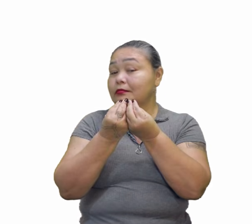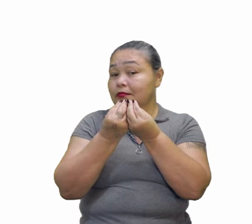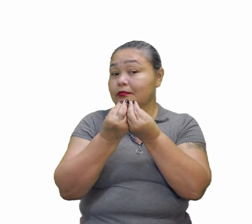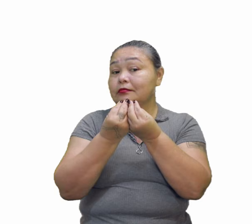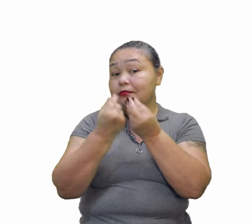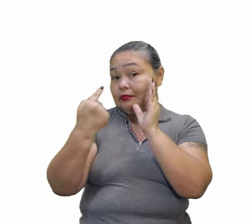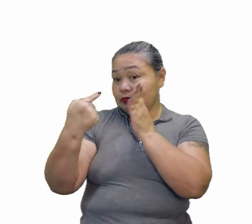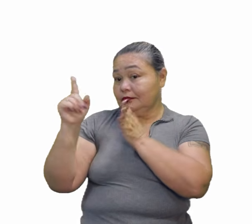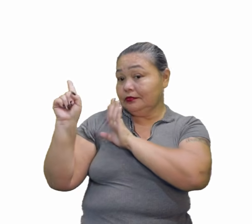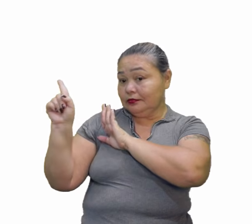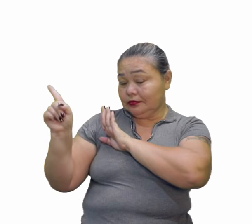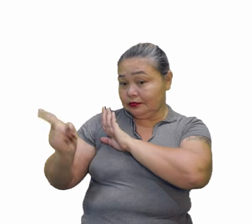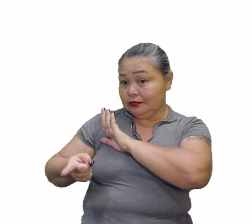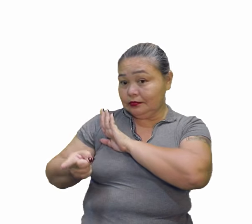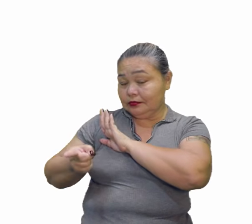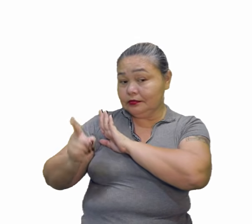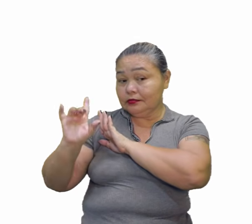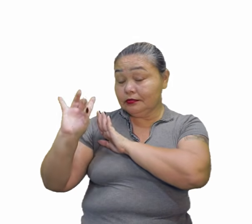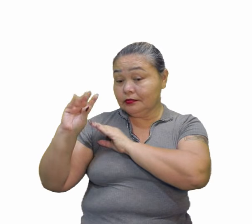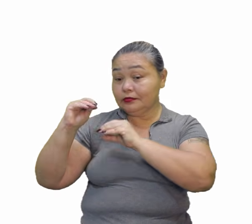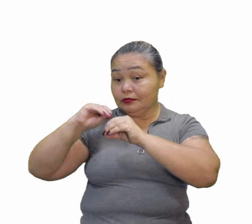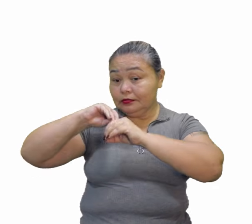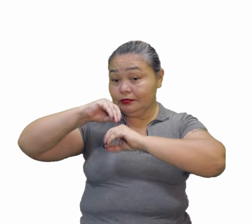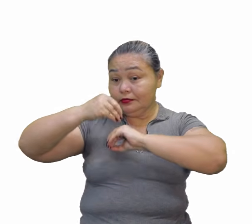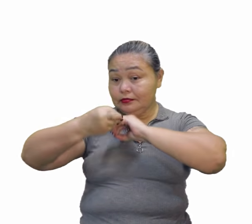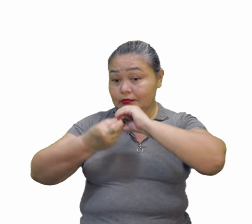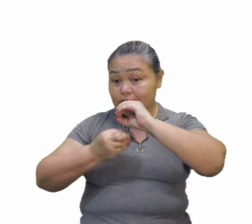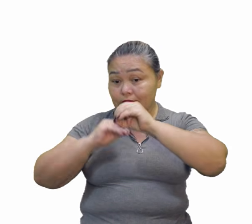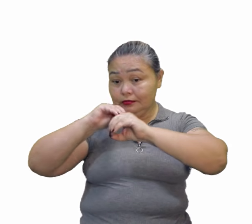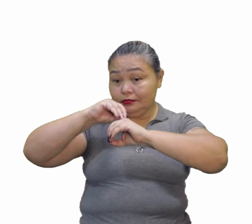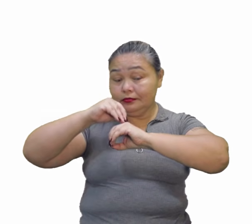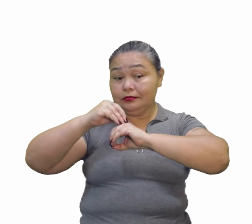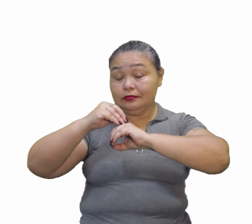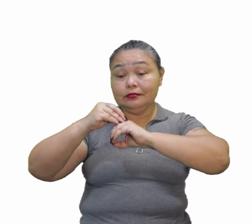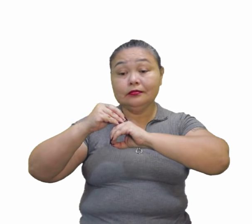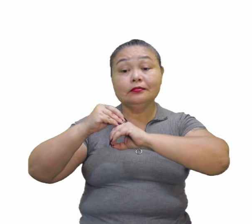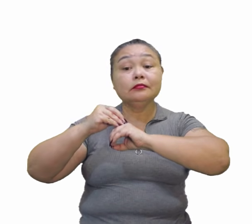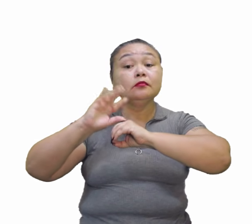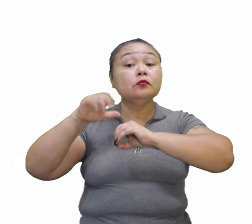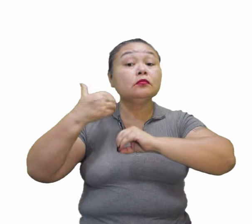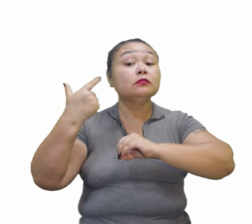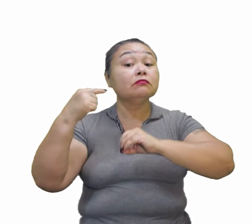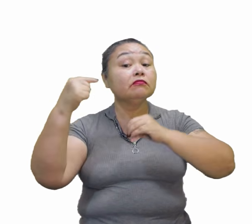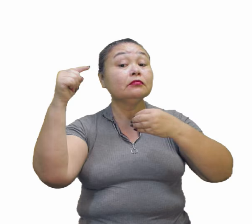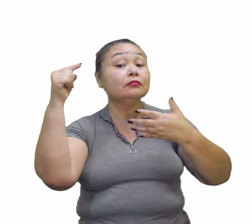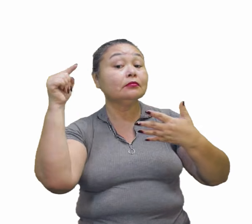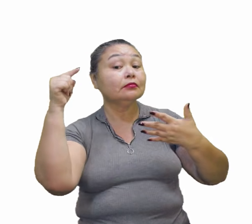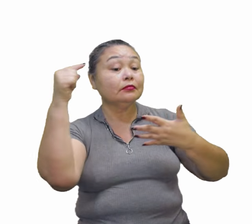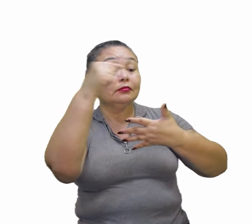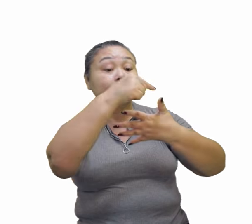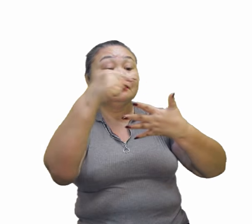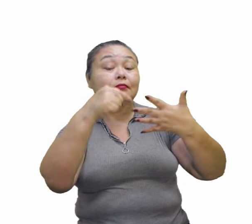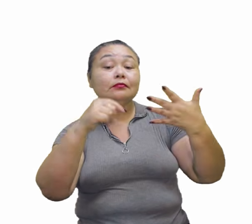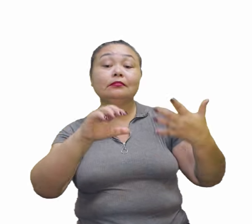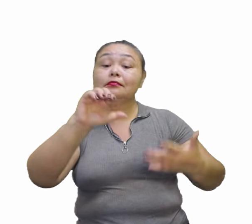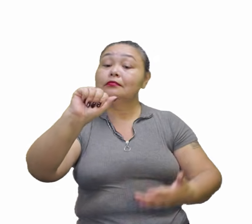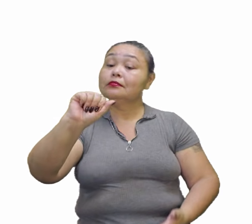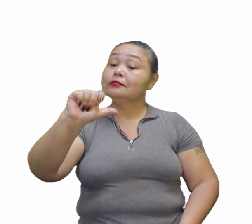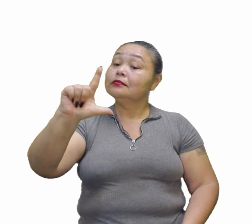estão representados somente por fórmula molecular, qual deles é